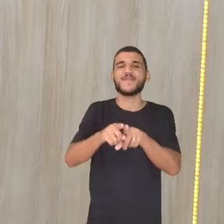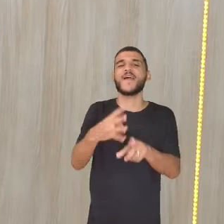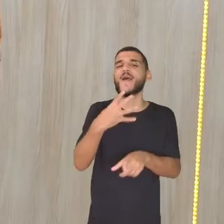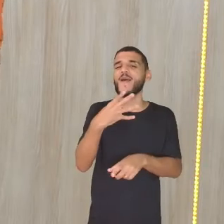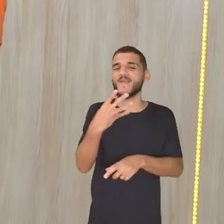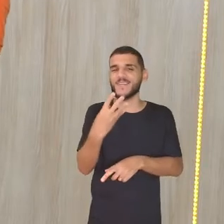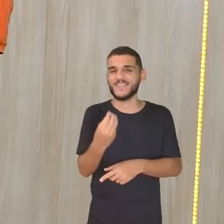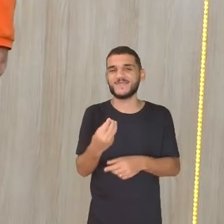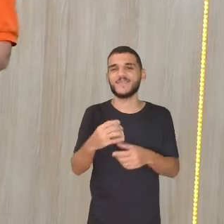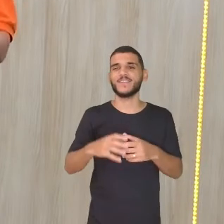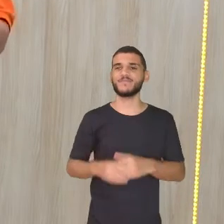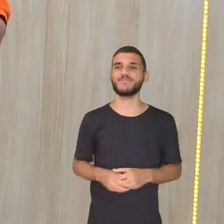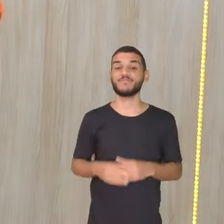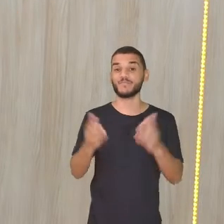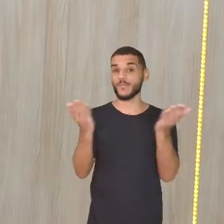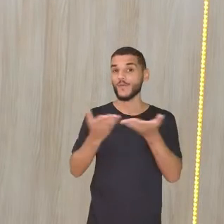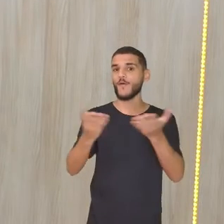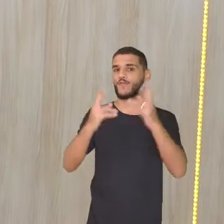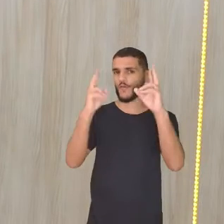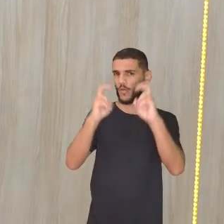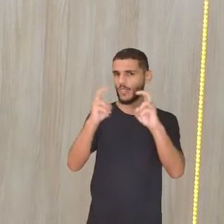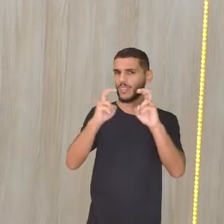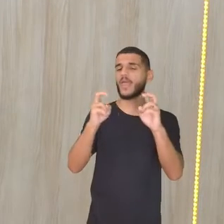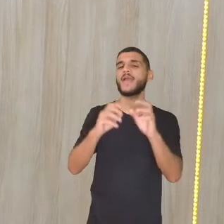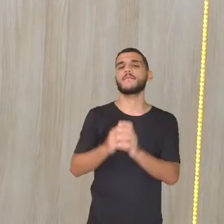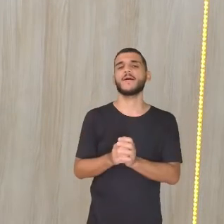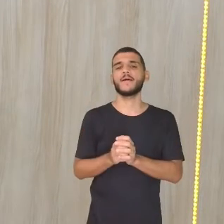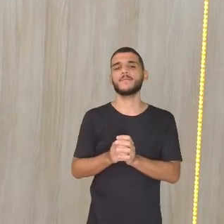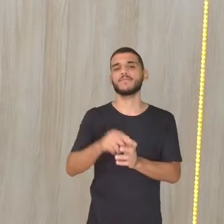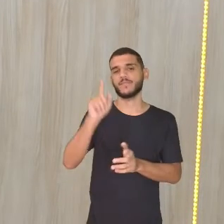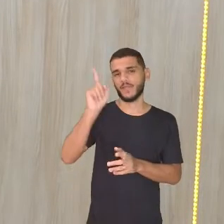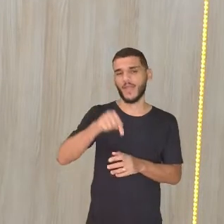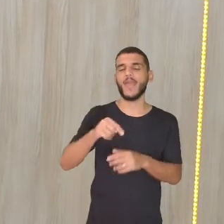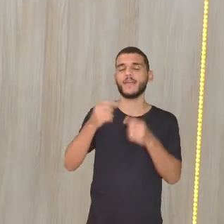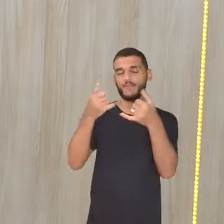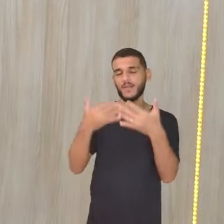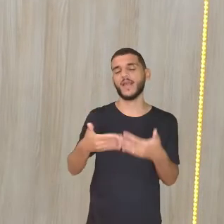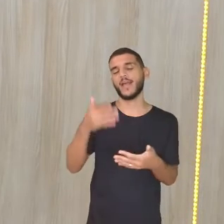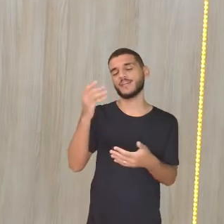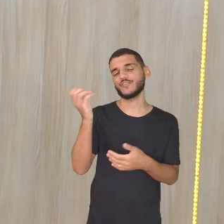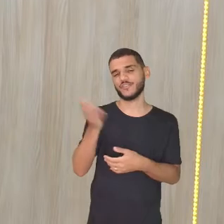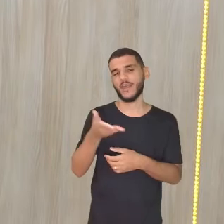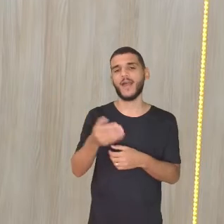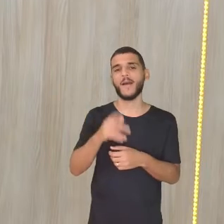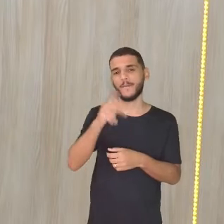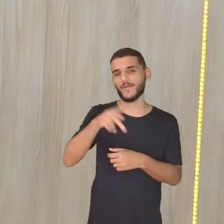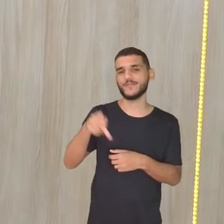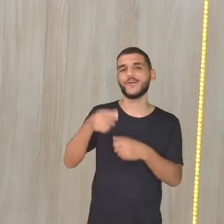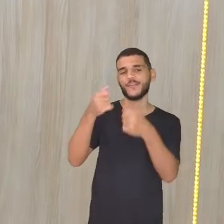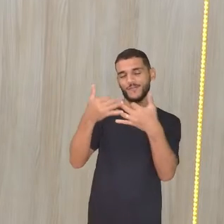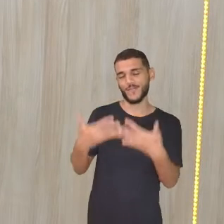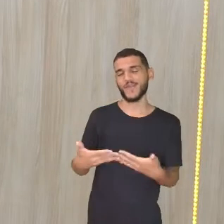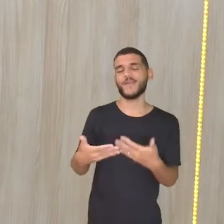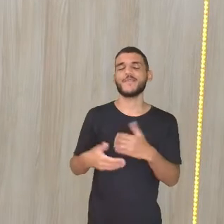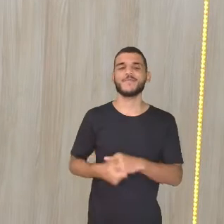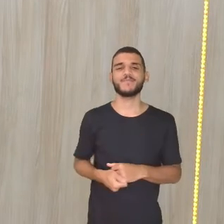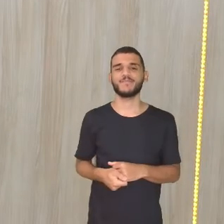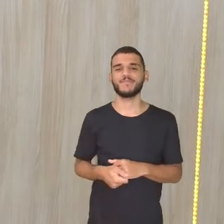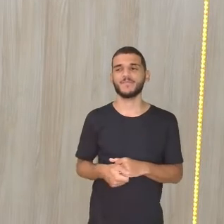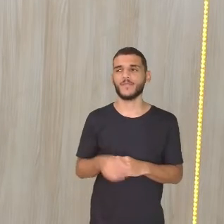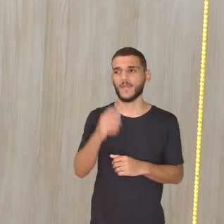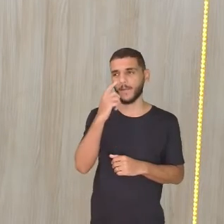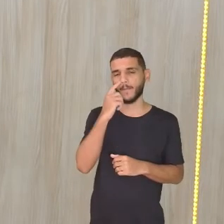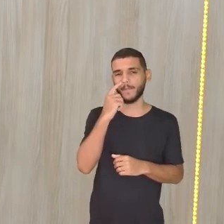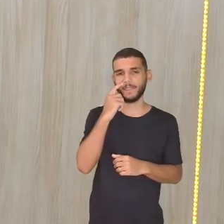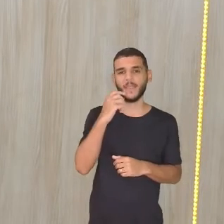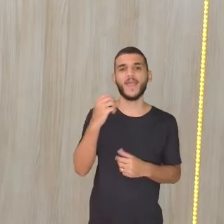Então, vamos lá. O tema da aula já foi falado pela professora Viviane Santos. Desculpa o É spoiler, professora. entrevista. Não, ótimo. Spoiler